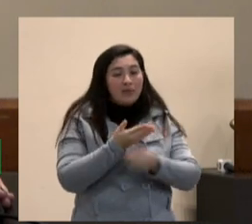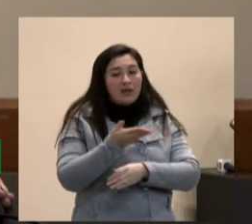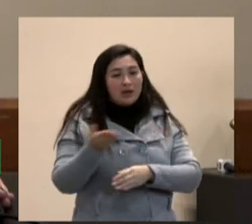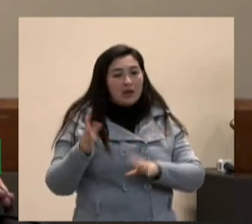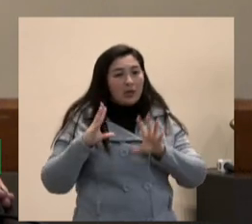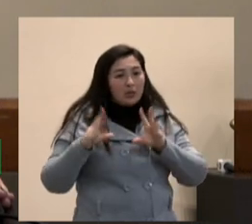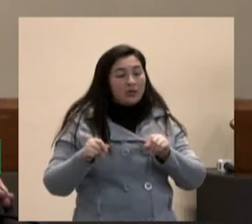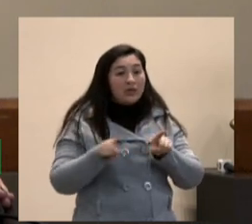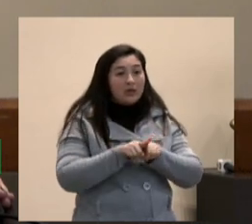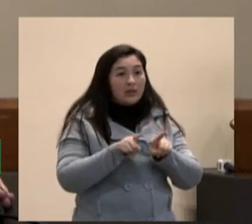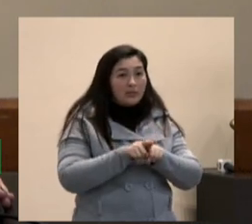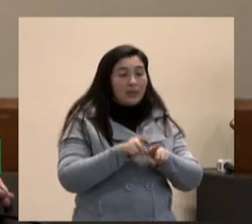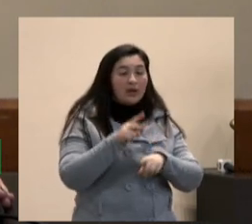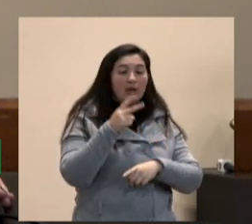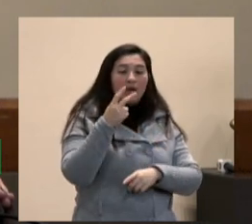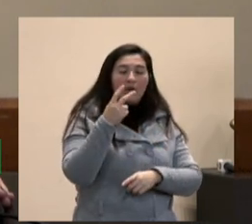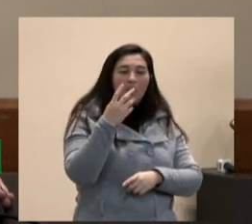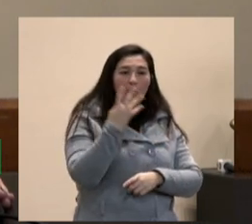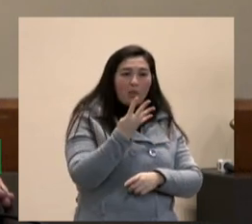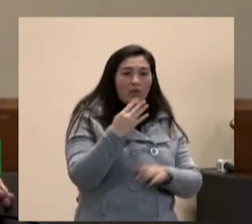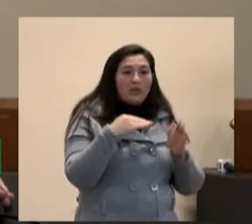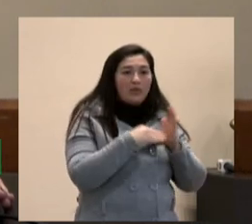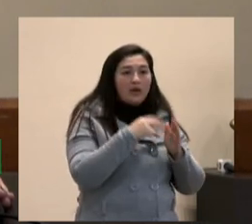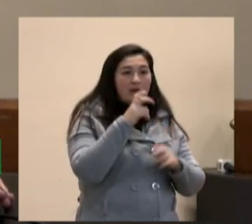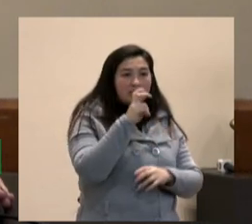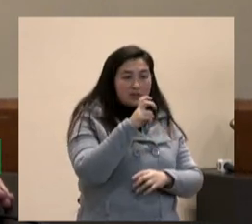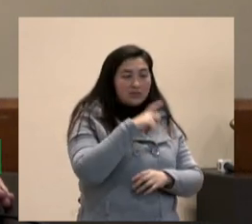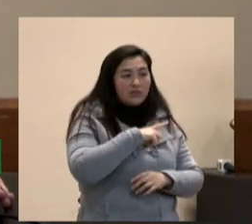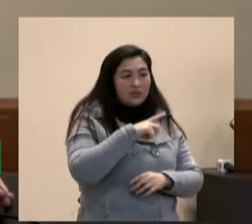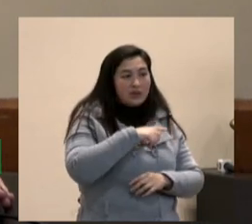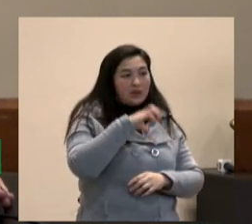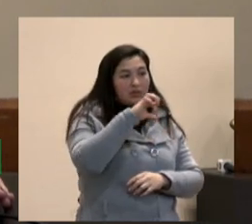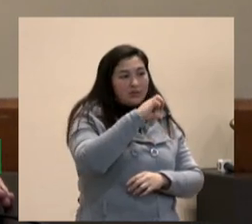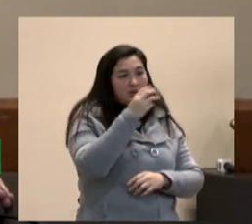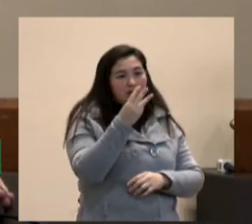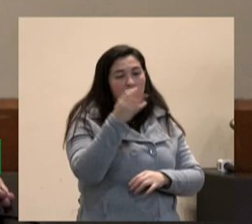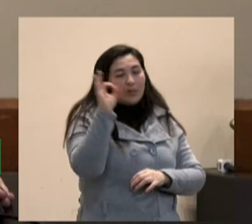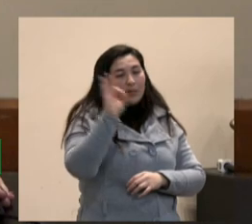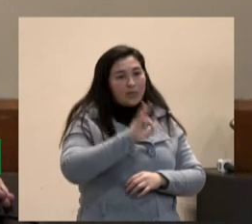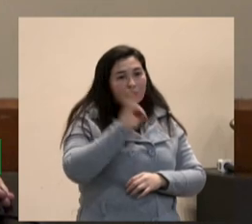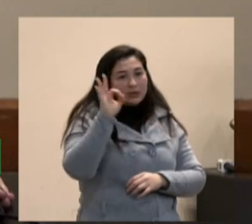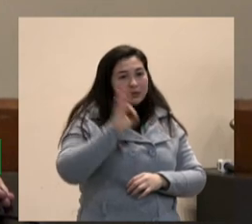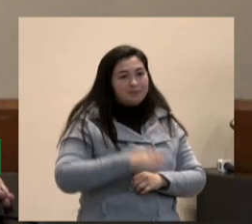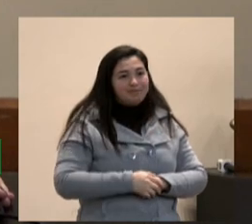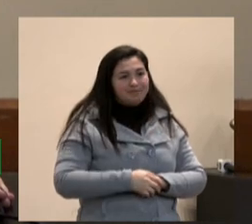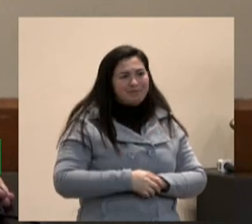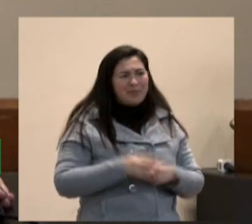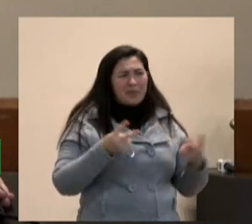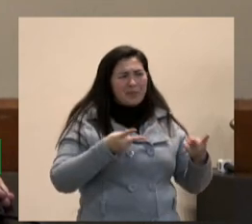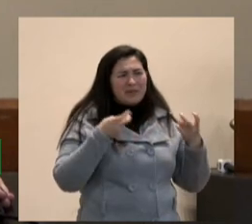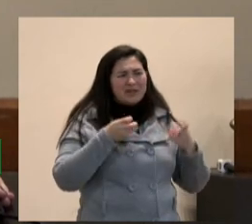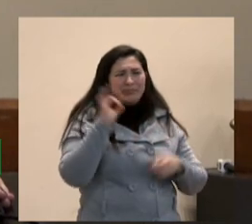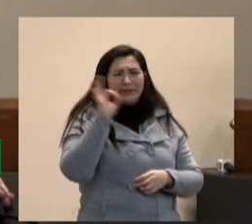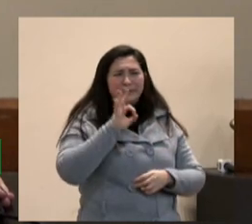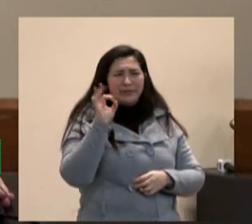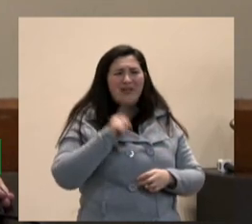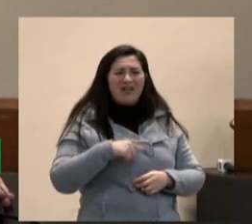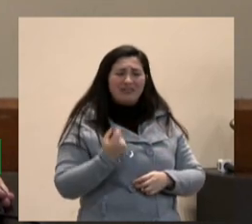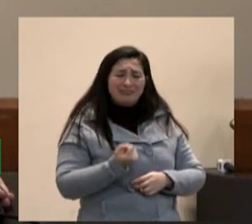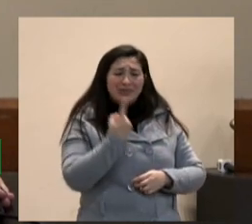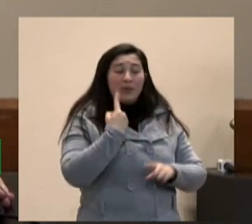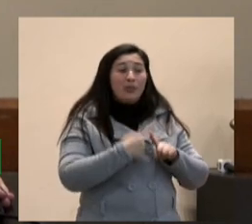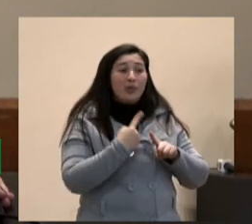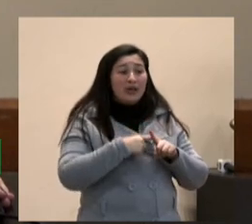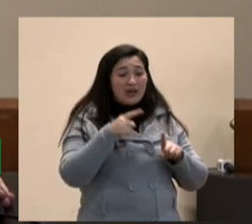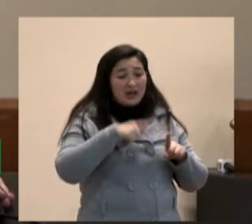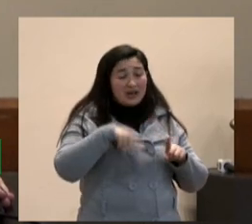4 e 5, né, em 2023, nós chegamos a 93%. Trabalhar com percentuais é um pouco estranho, porque no Brasil, quando a gente transforma